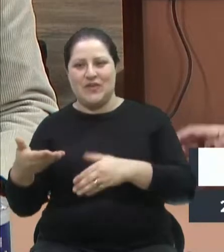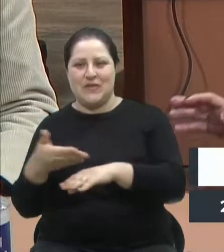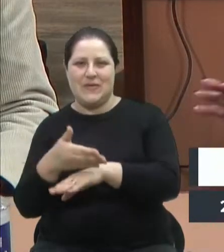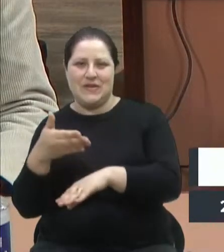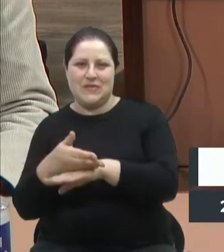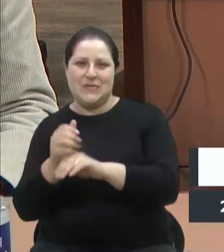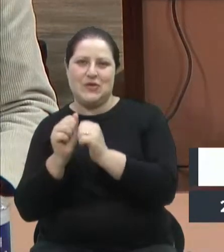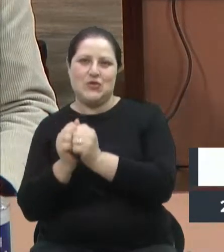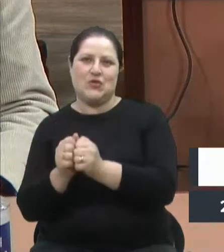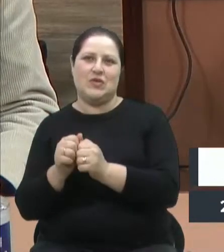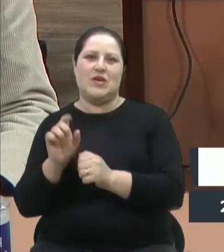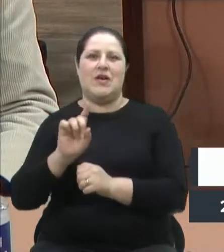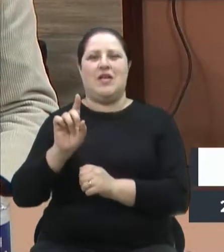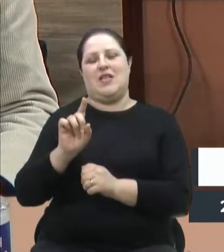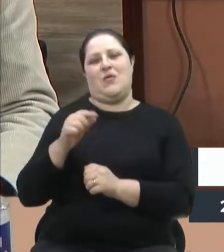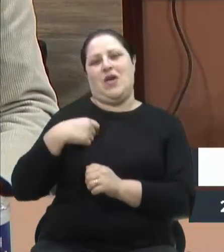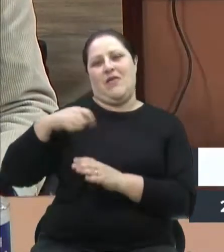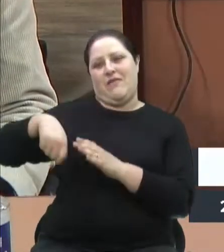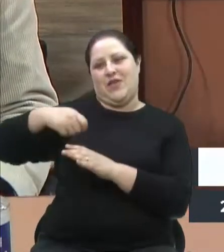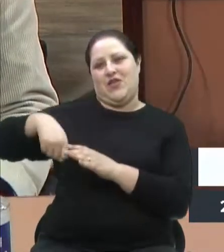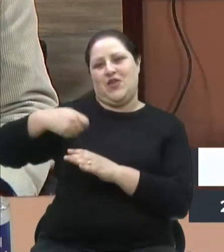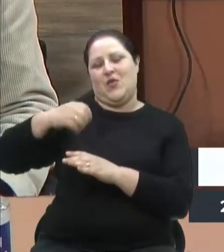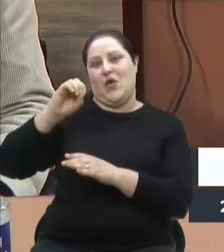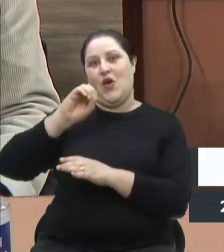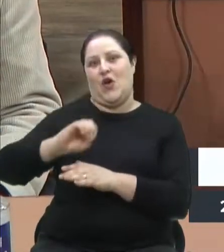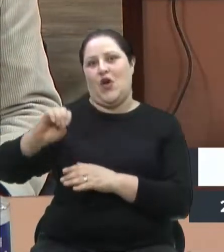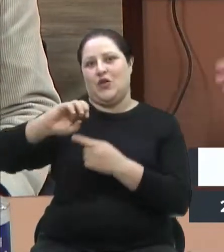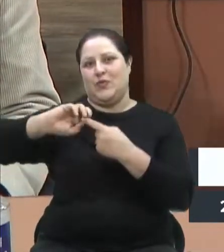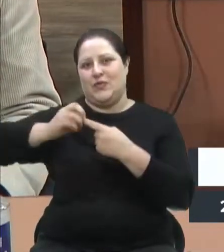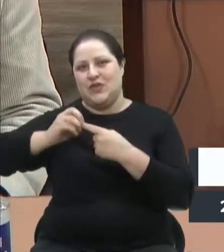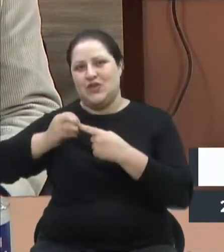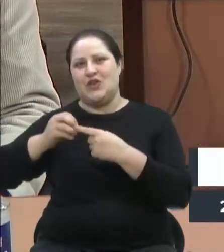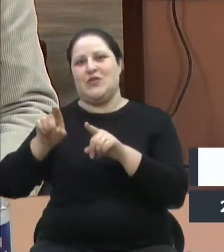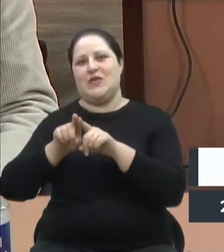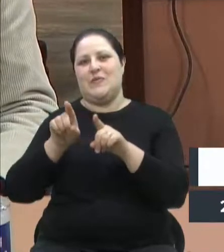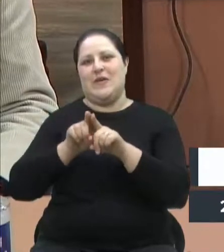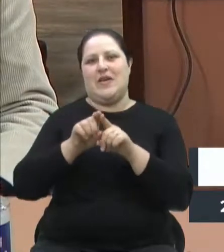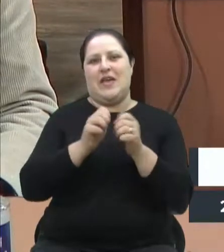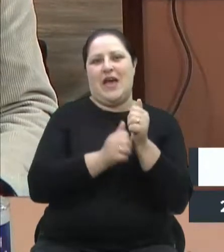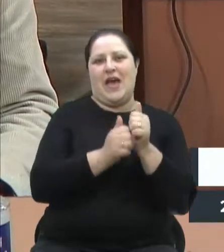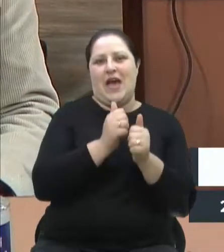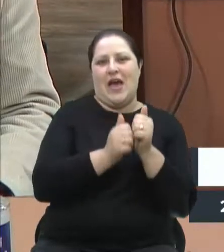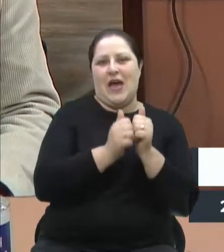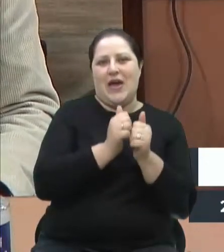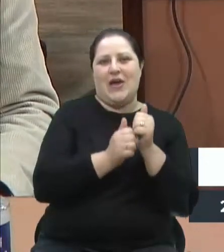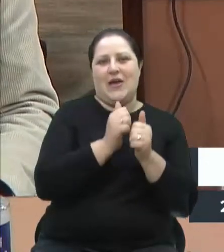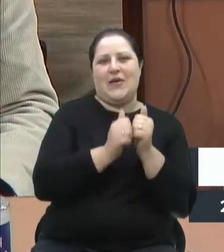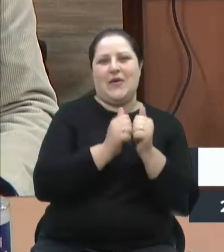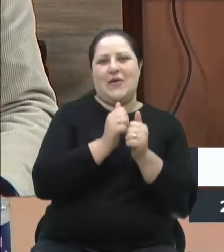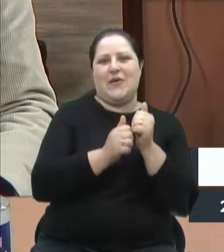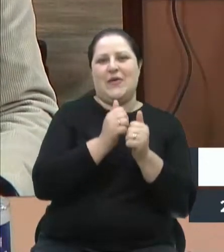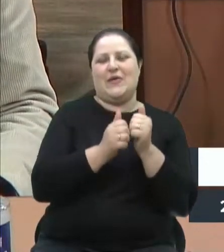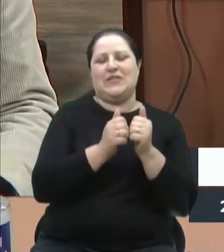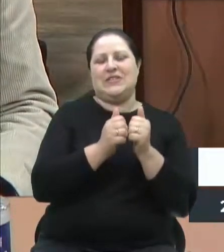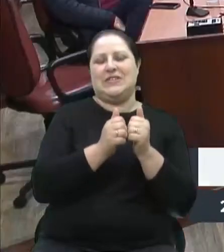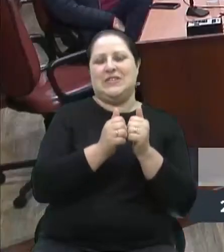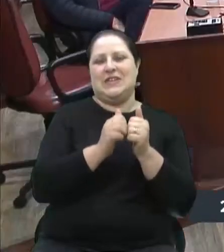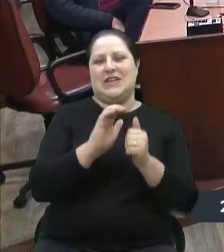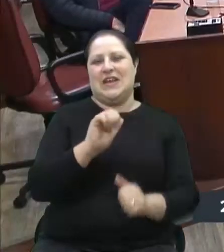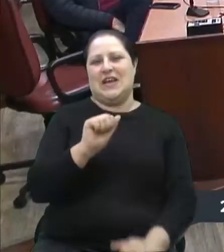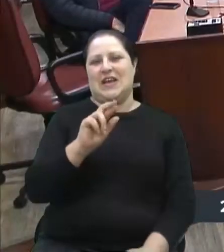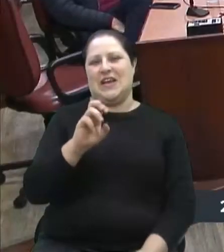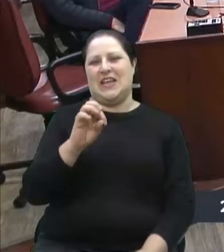vocês não fui né a cozinha foi eu é incrível e arroz carreteiro incrível mas eu contribuí do jeito que deu para contribuir Obrigado